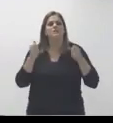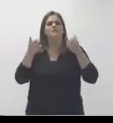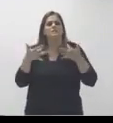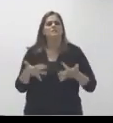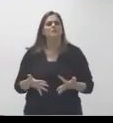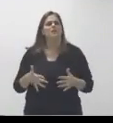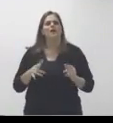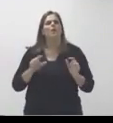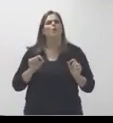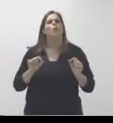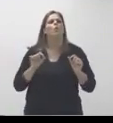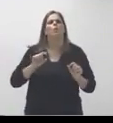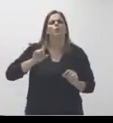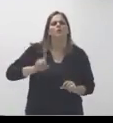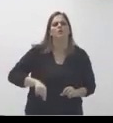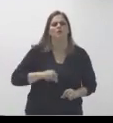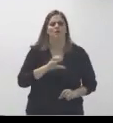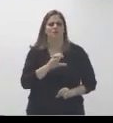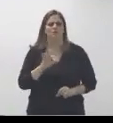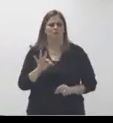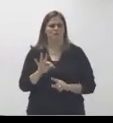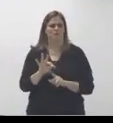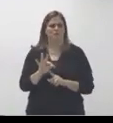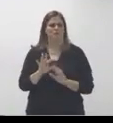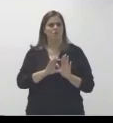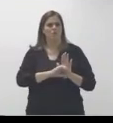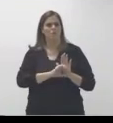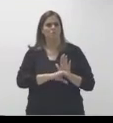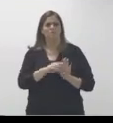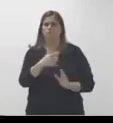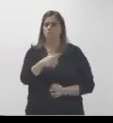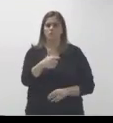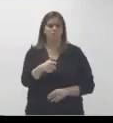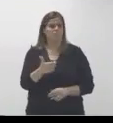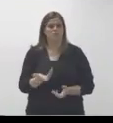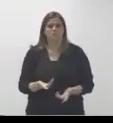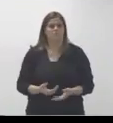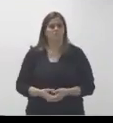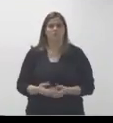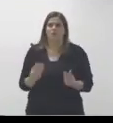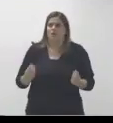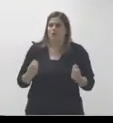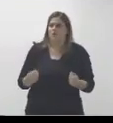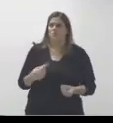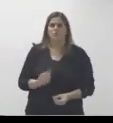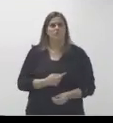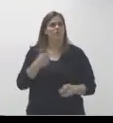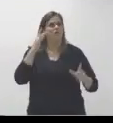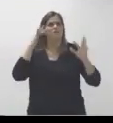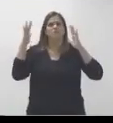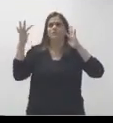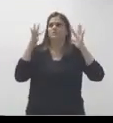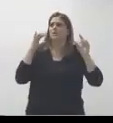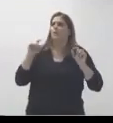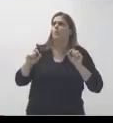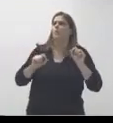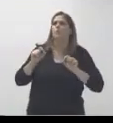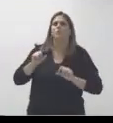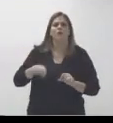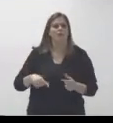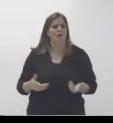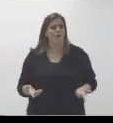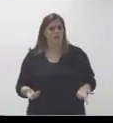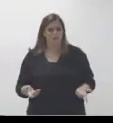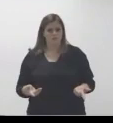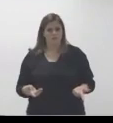comunidade terapêutica nessa então é nós não temos como imaginar até a comunidade terapêutica seja algo